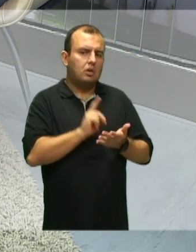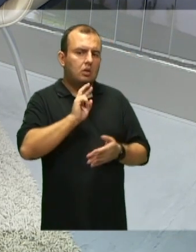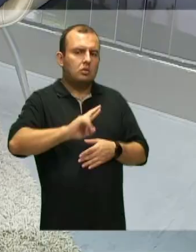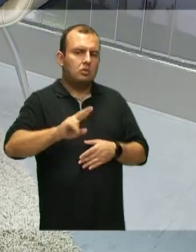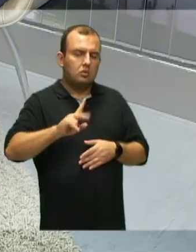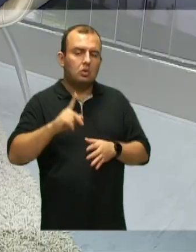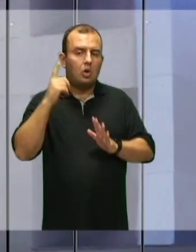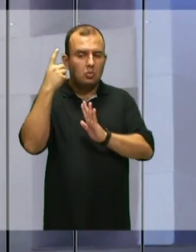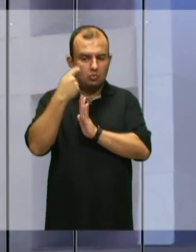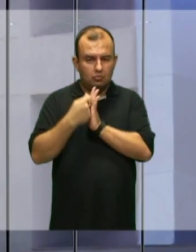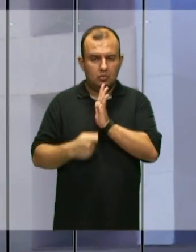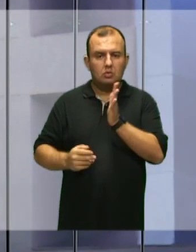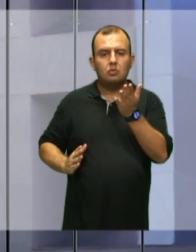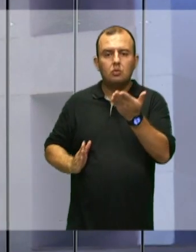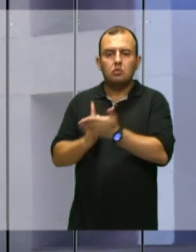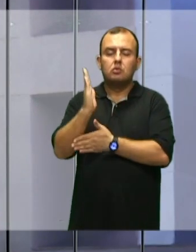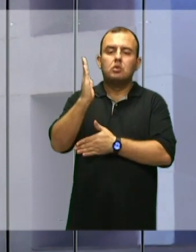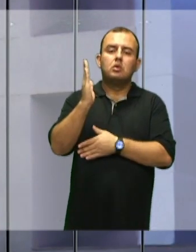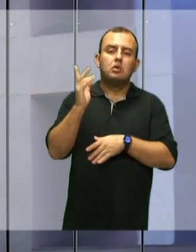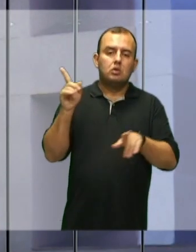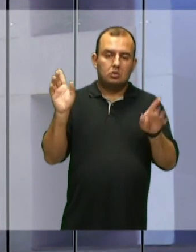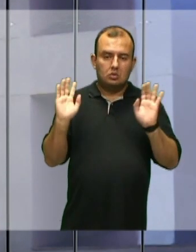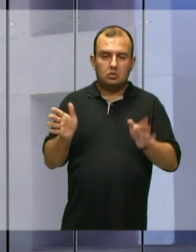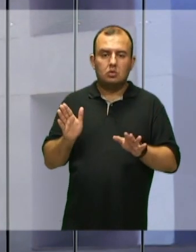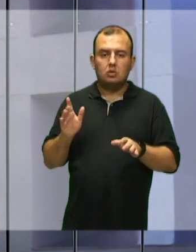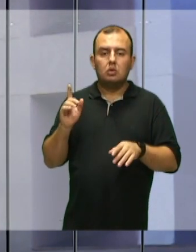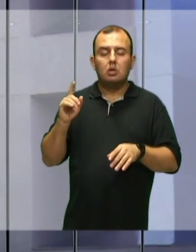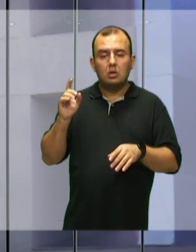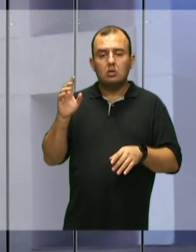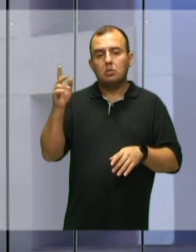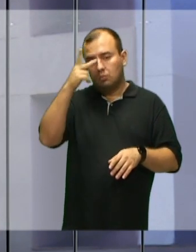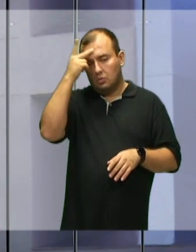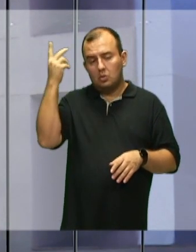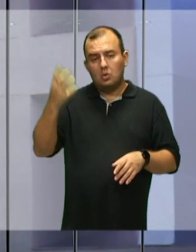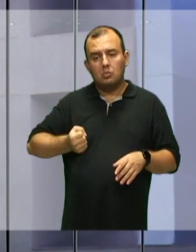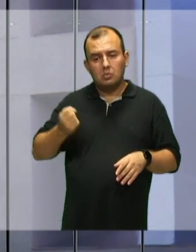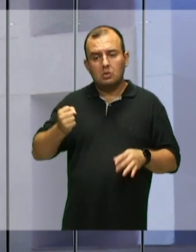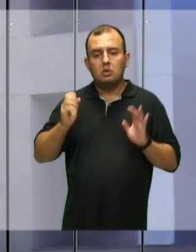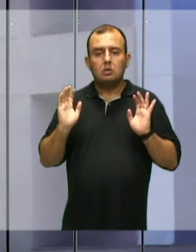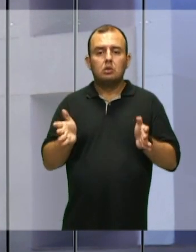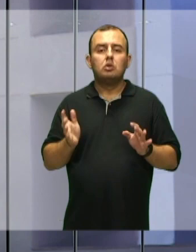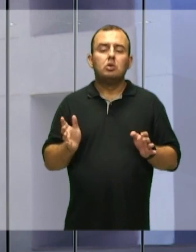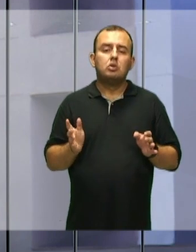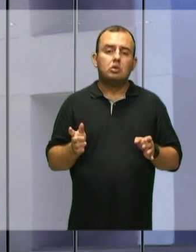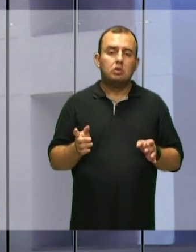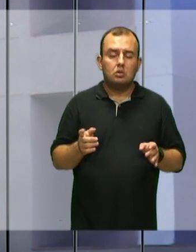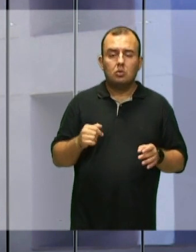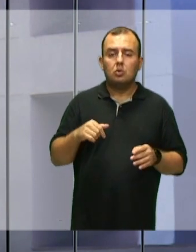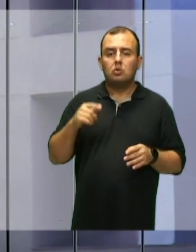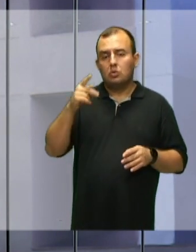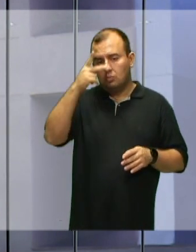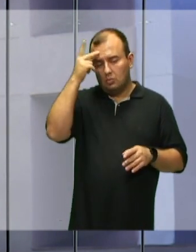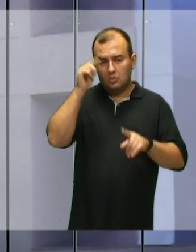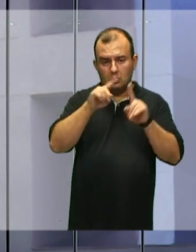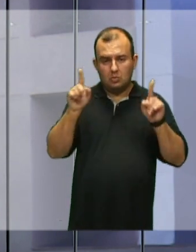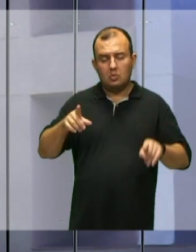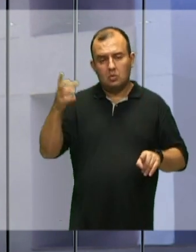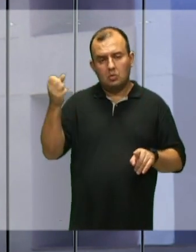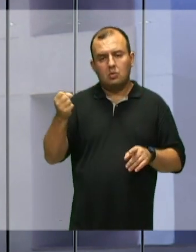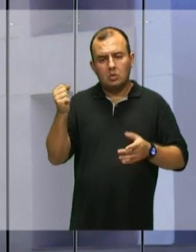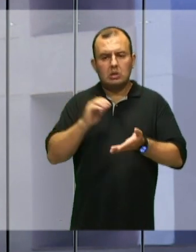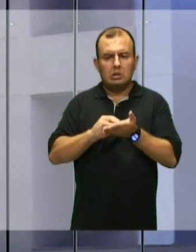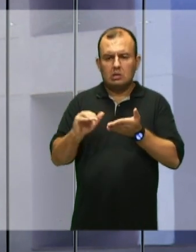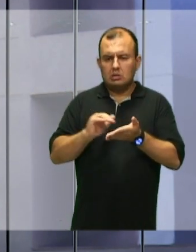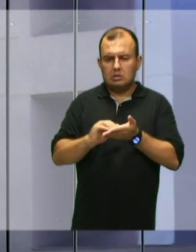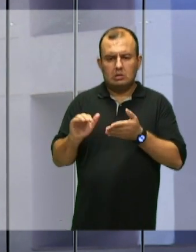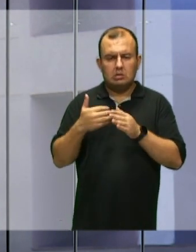orçamento ele foi aprovado com as pessoas que estão aposentadas né não existe quando um servidor ele se aposenta seja em qualquer secretaria